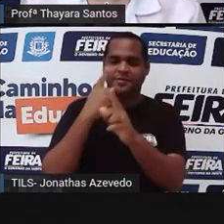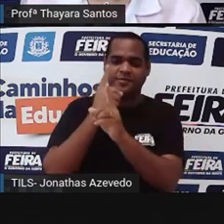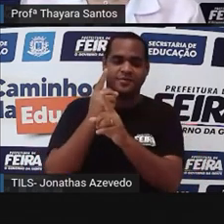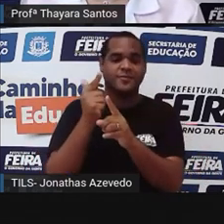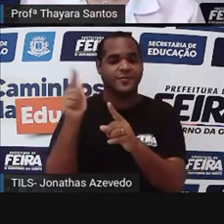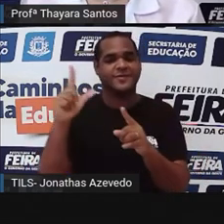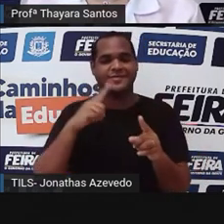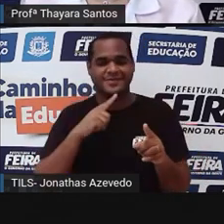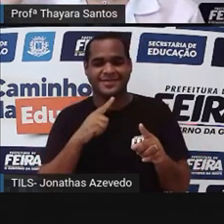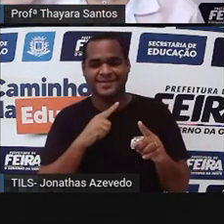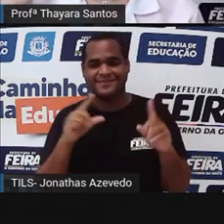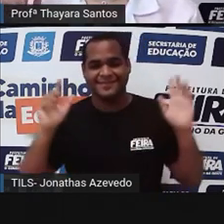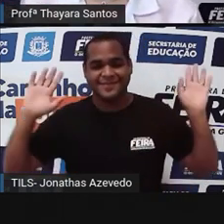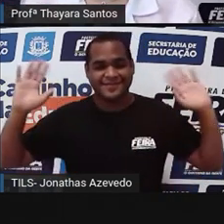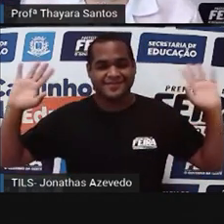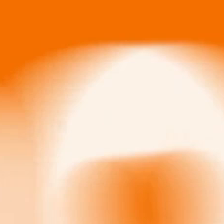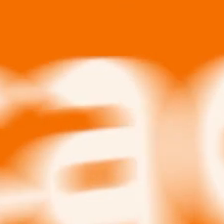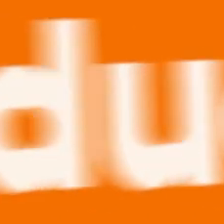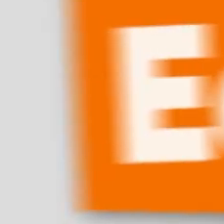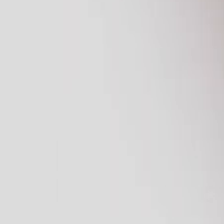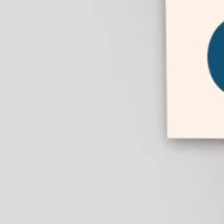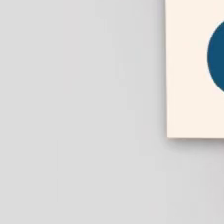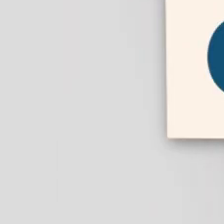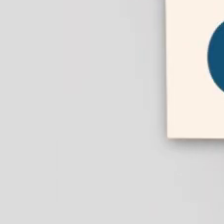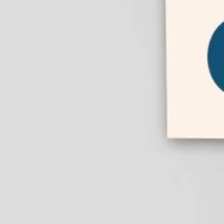próxima aula, gente. Tchau, tchau. Tchau, tchau.